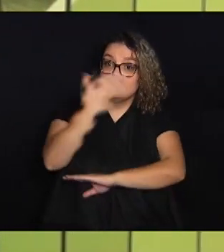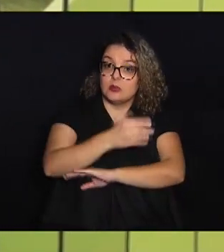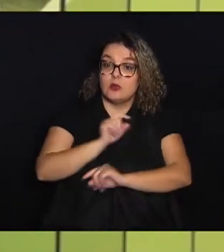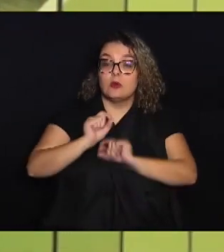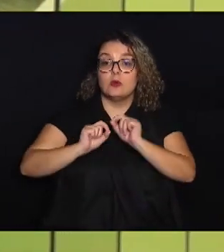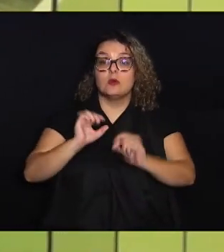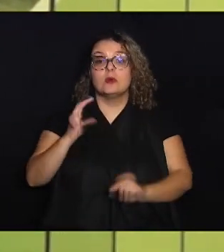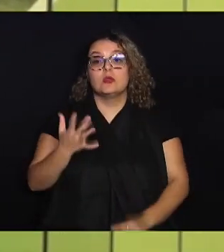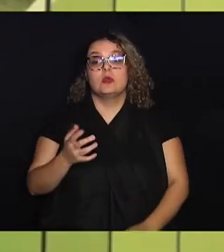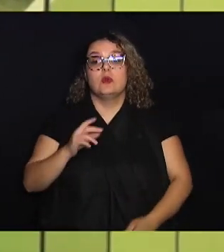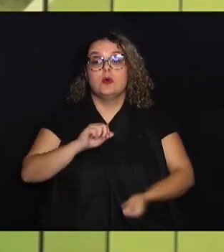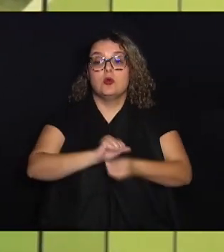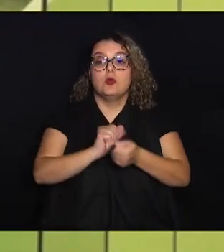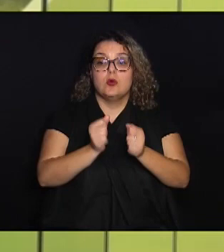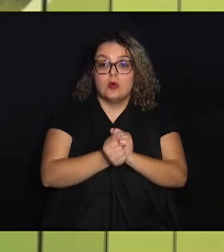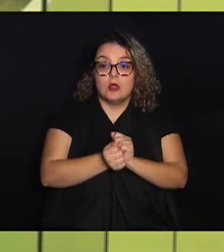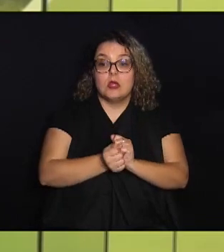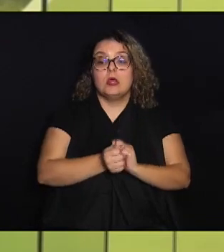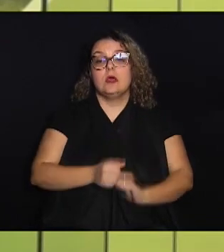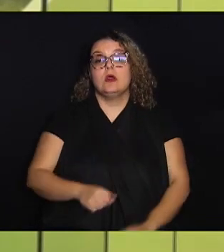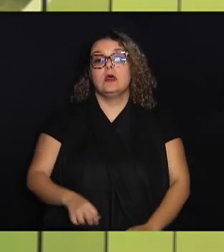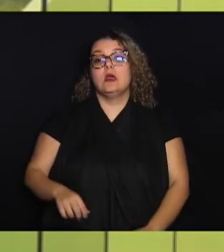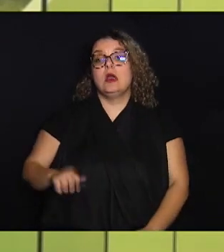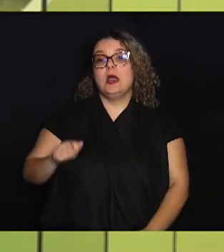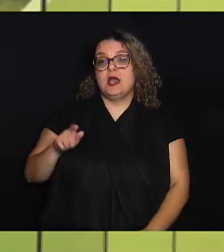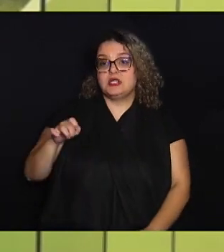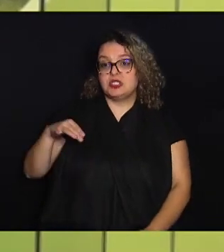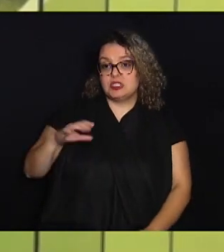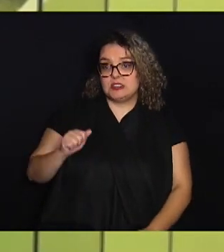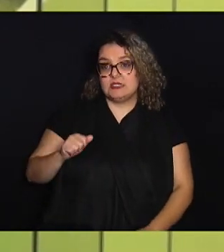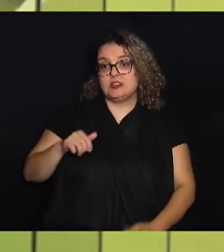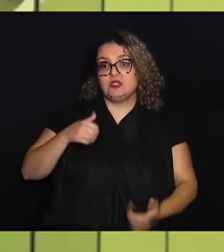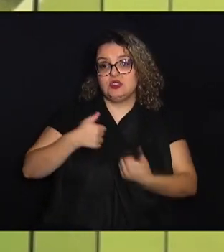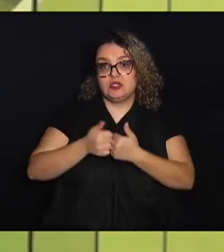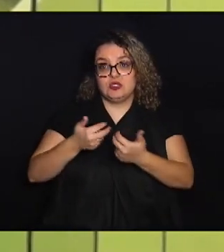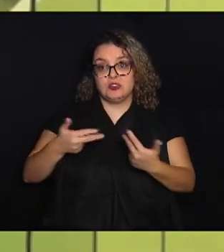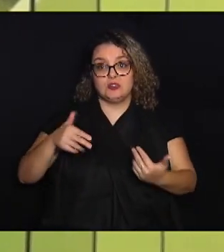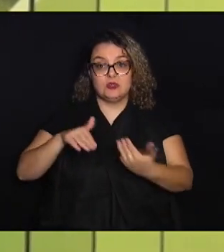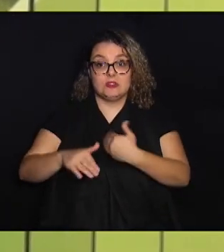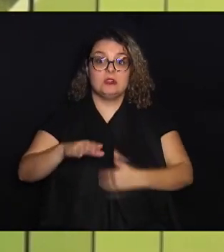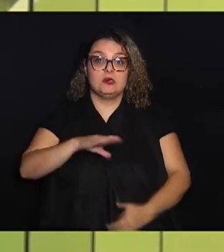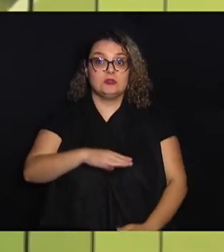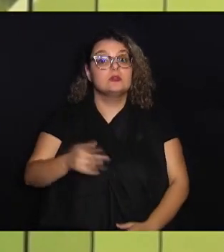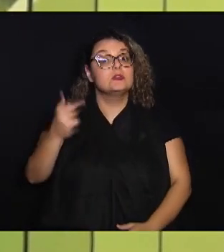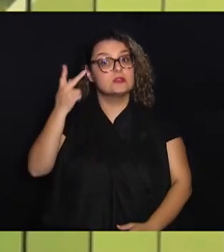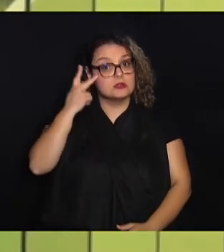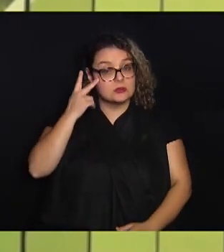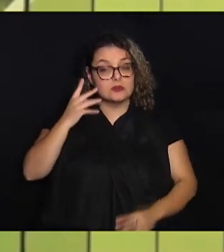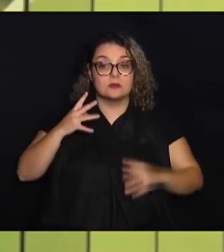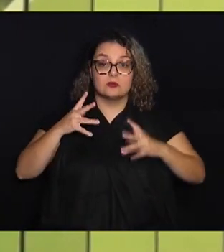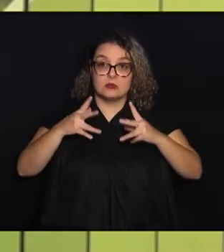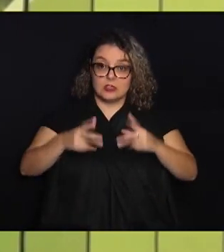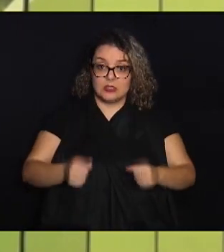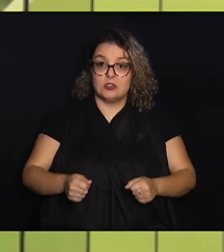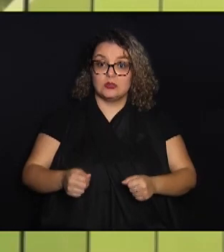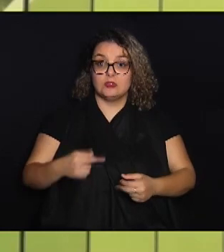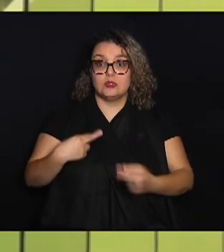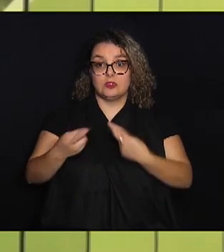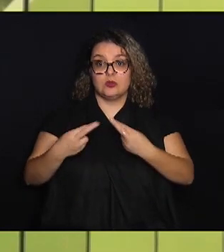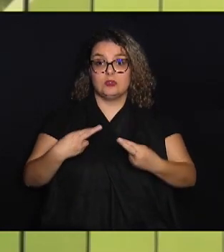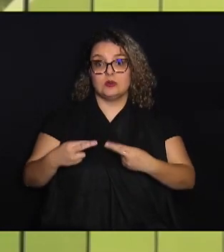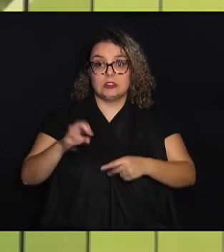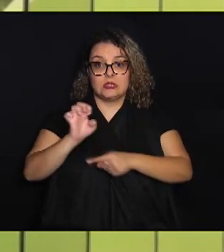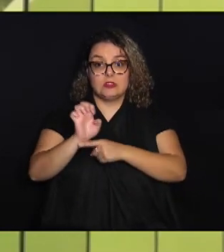seguinte, o reajuste autorizado pela Agência de Transporte do Estado de São Paulo vale para todas as rodovias